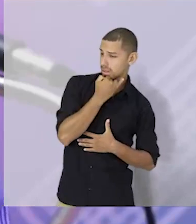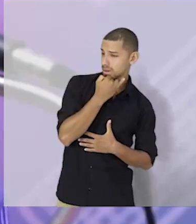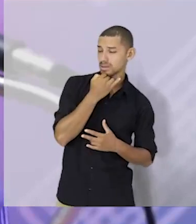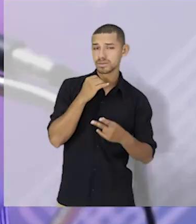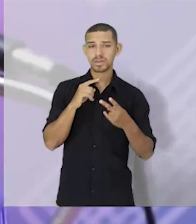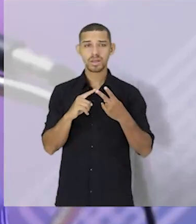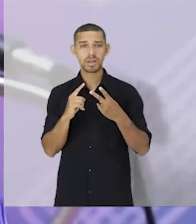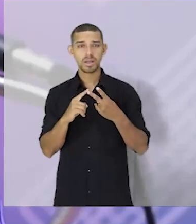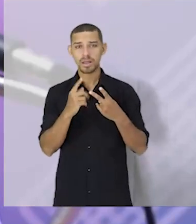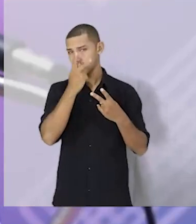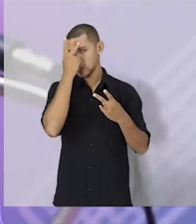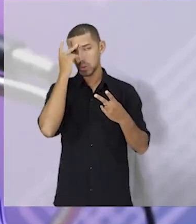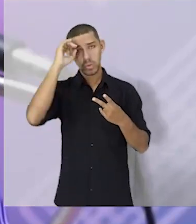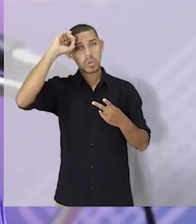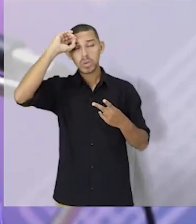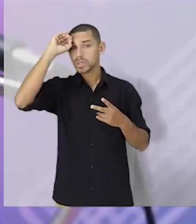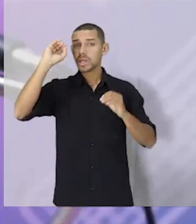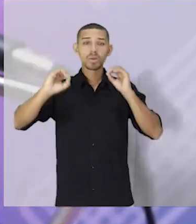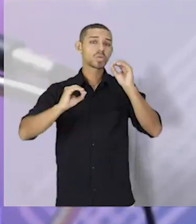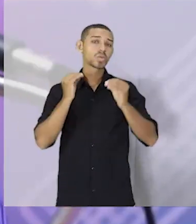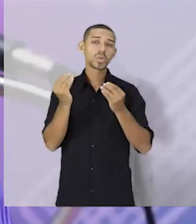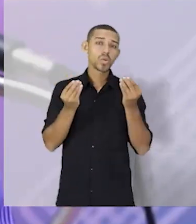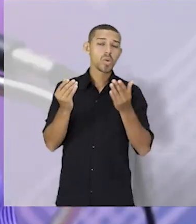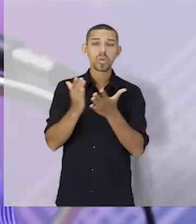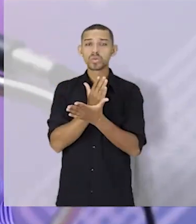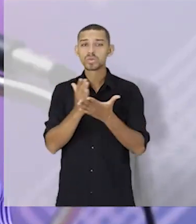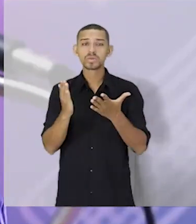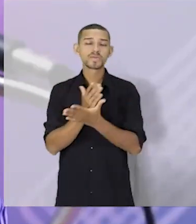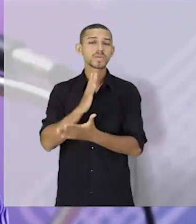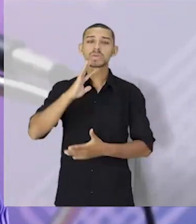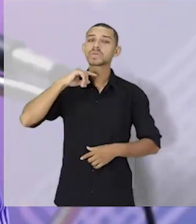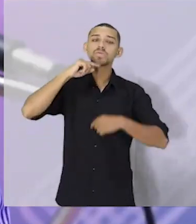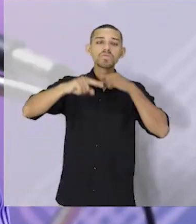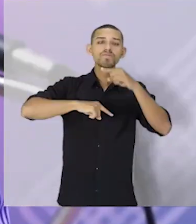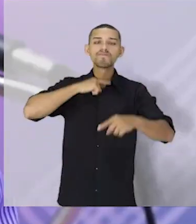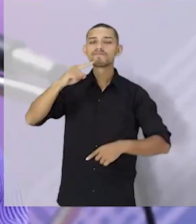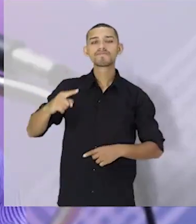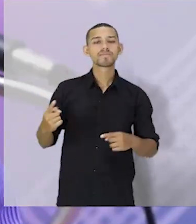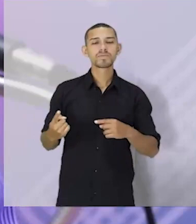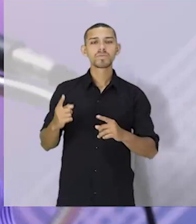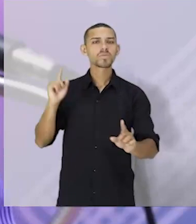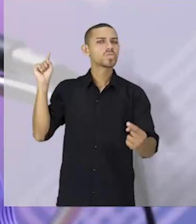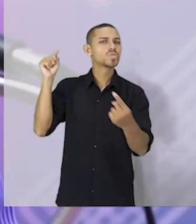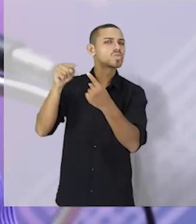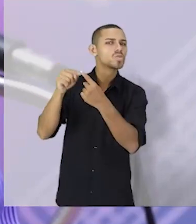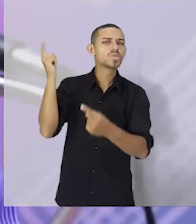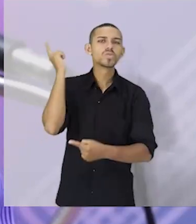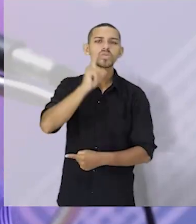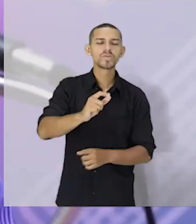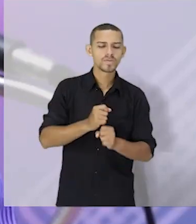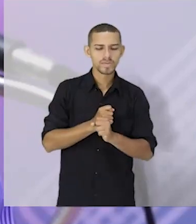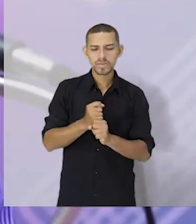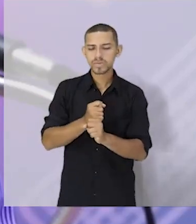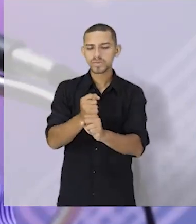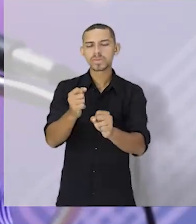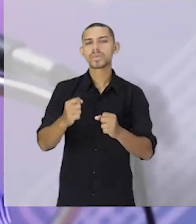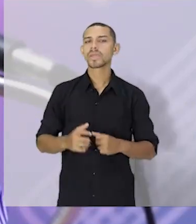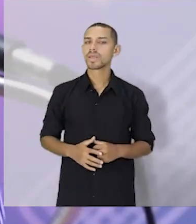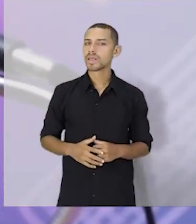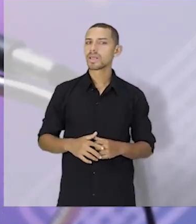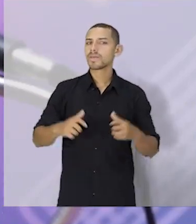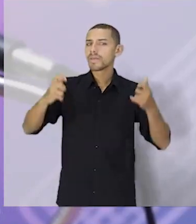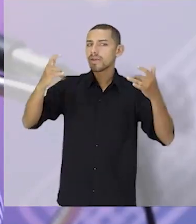aquela pessoa que não sabe lidar com algumas questões que ela não conseguiu almejar durante o ano. A gente fala de uma